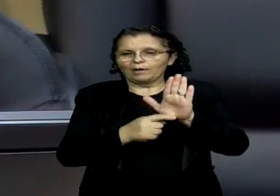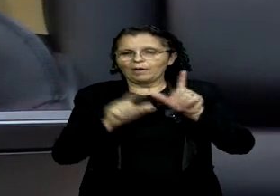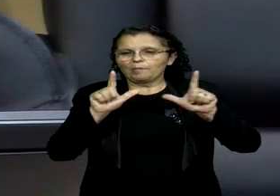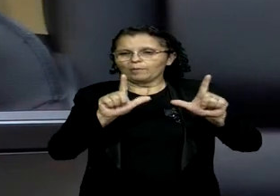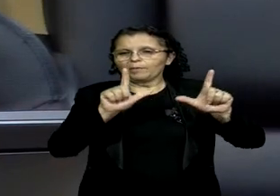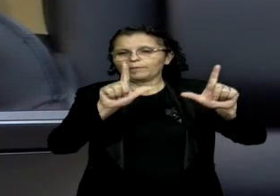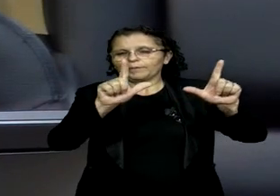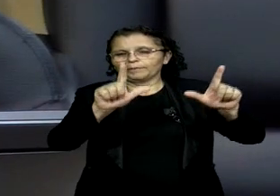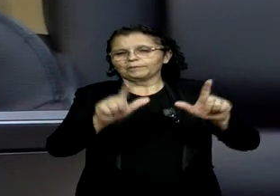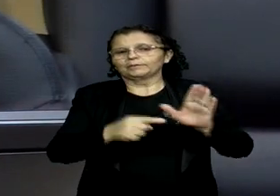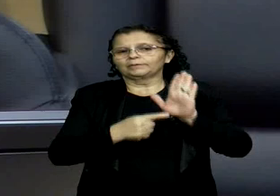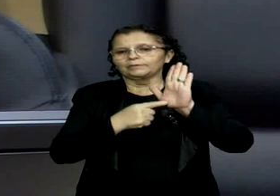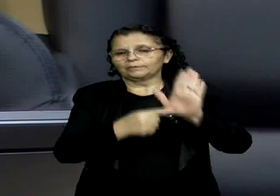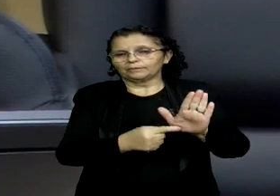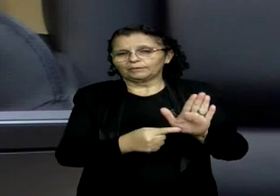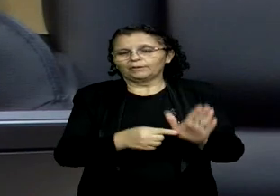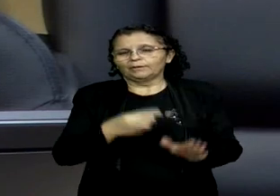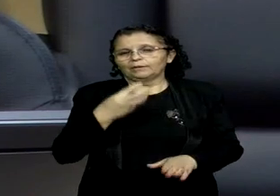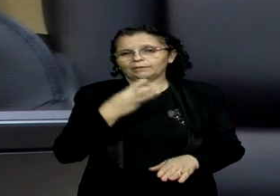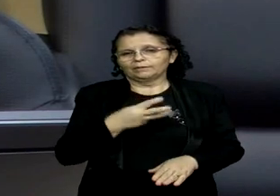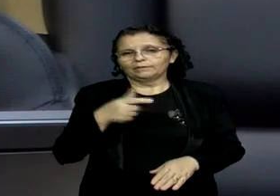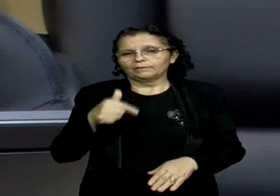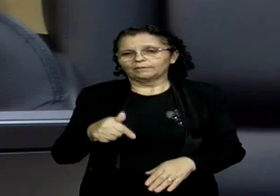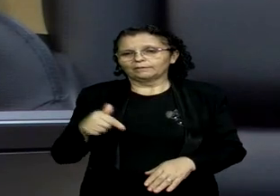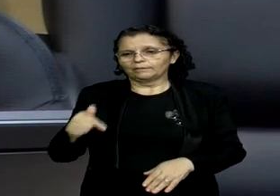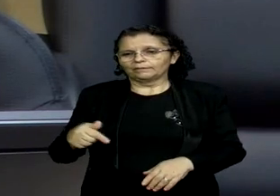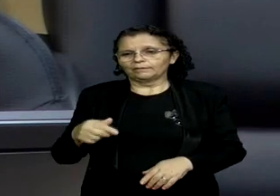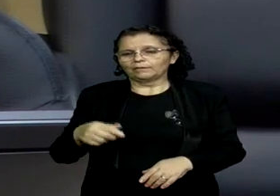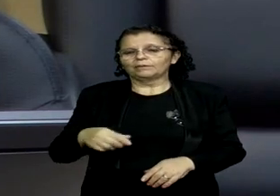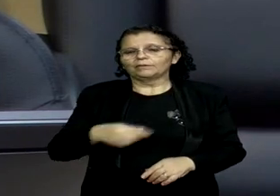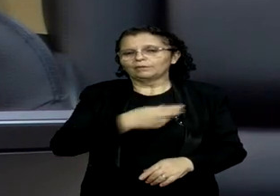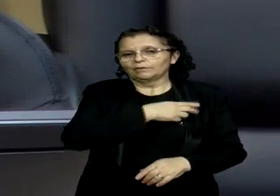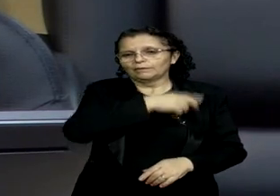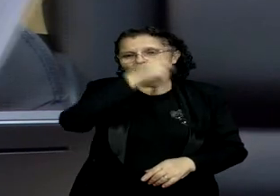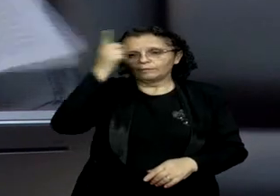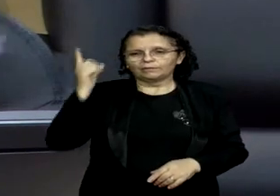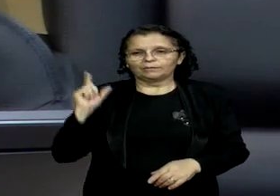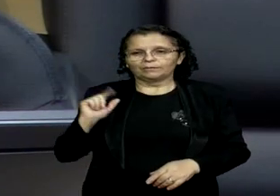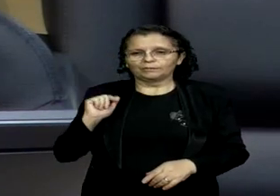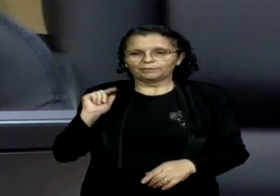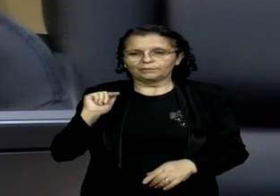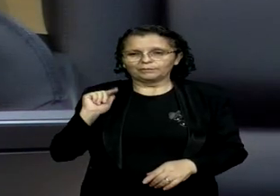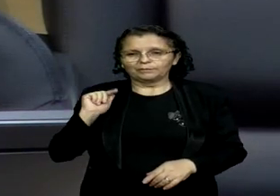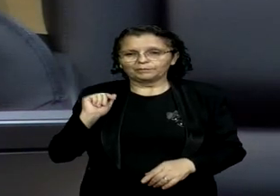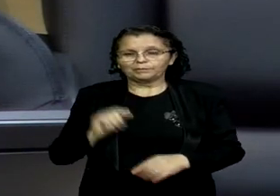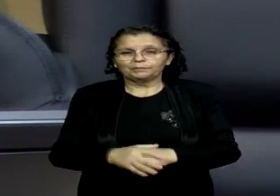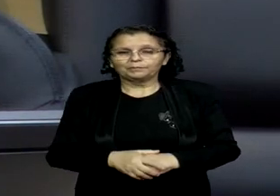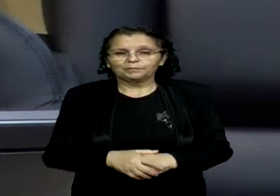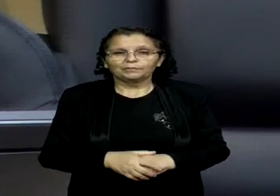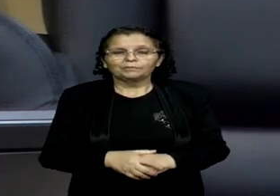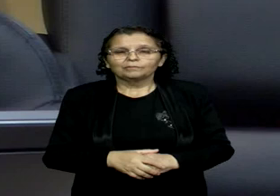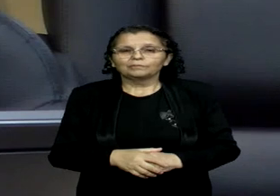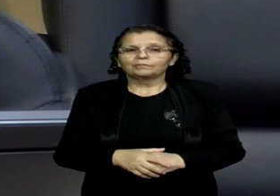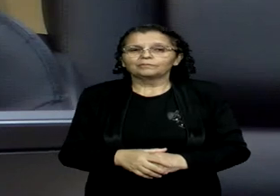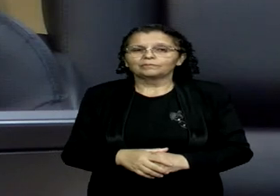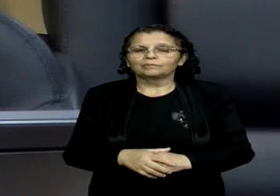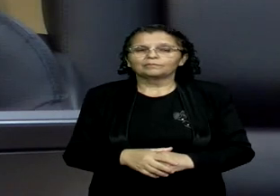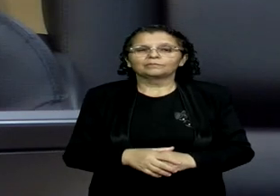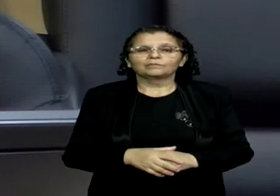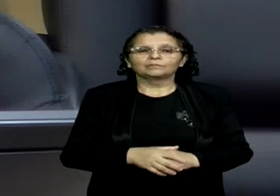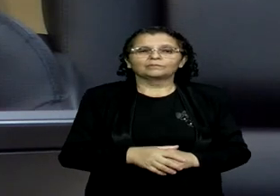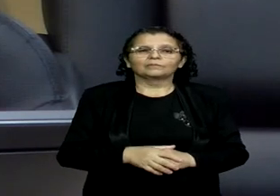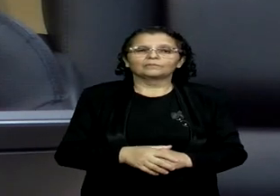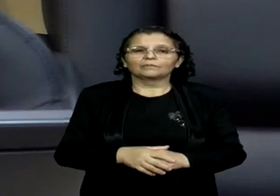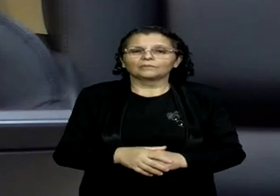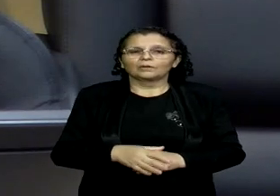João de Andrade, 377, no bairro do Santo Antônio. Indicação do nobre vereador Zé Carlos do Santa Maria, de